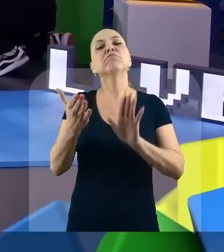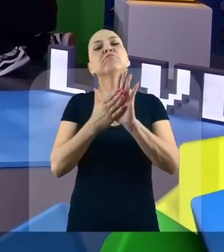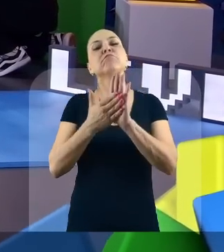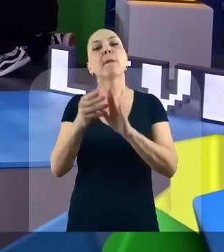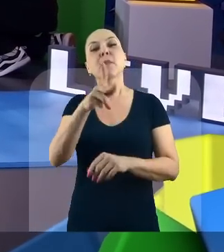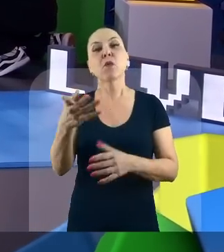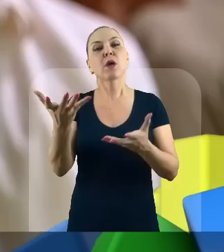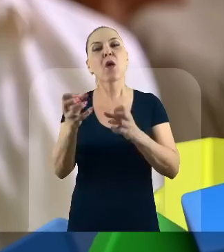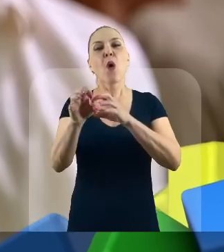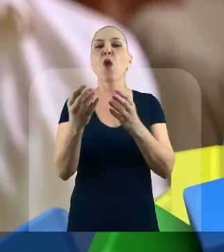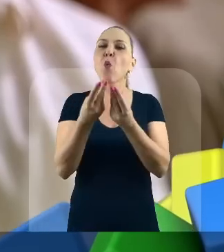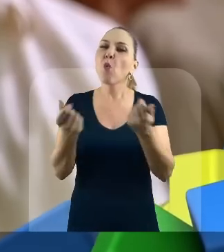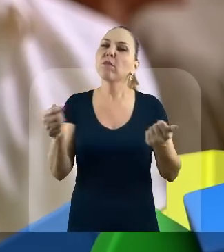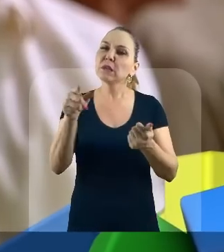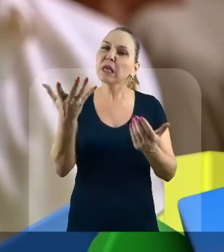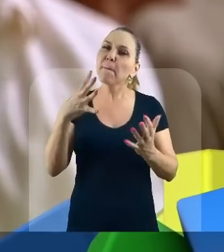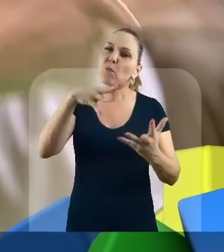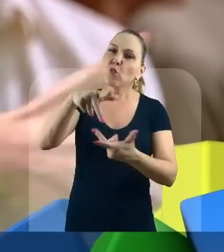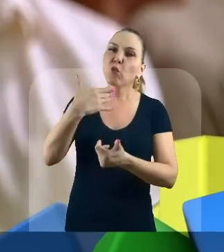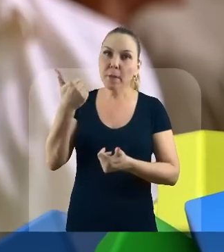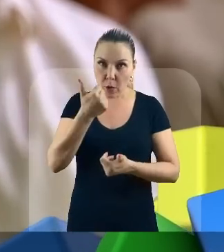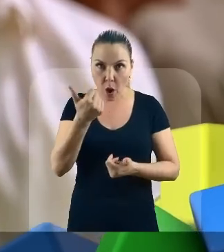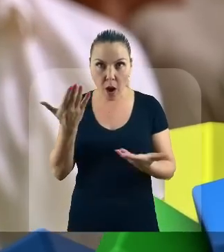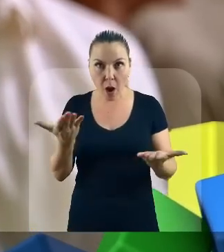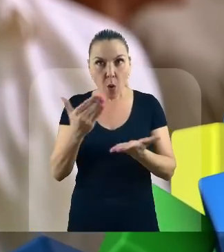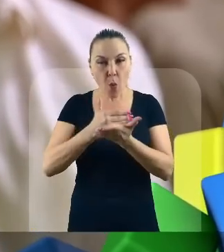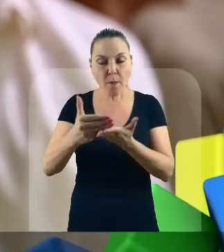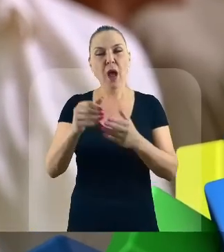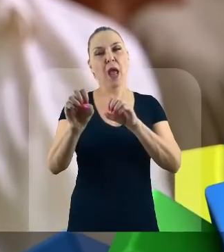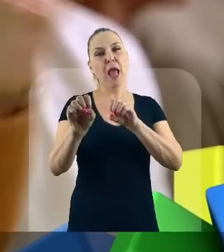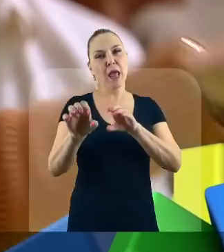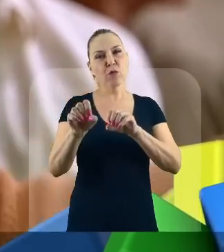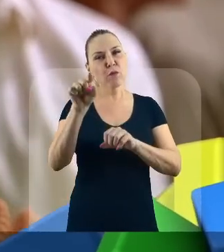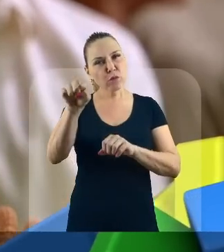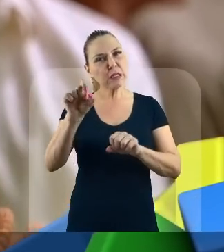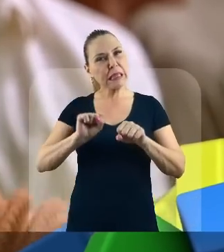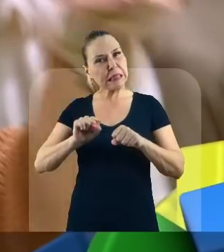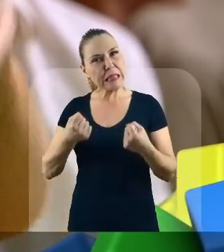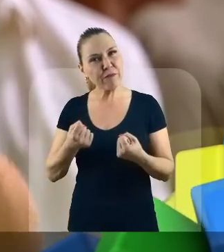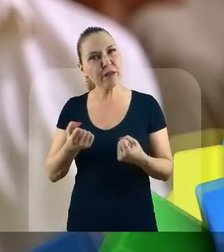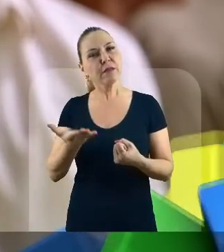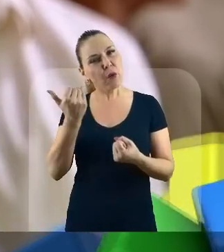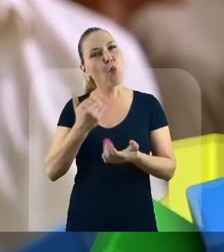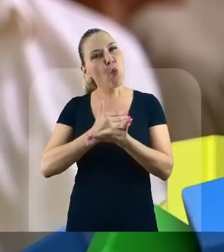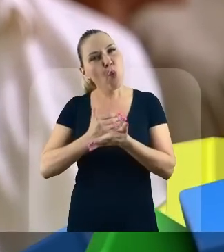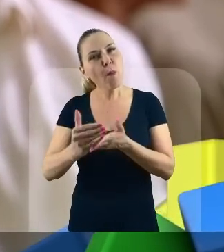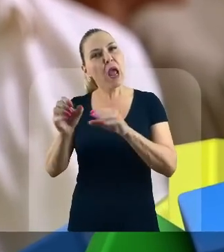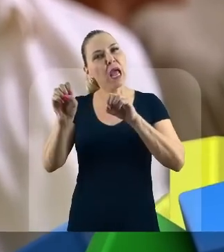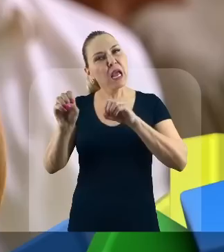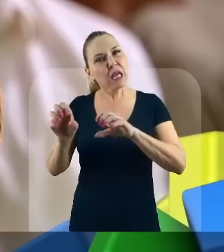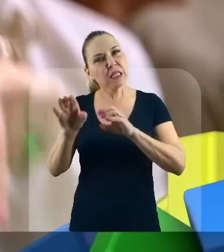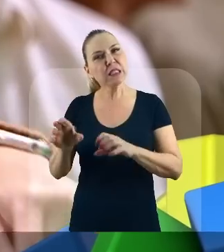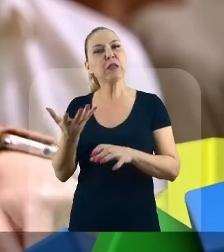de qualidade. Se o senhor quer um mundo melhor, como o senhor diz, vamos começar pela educação, que o senhor diz defender, então comece